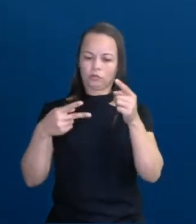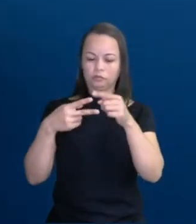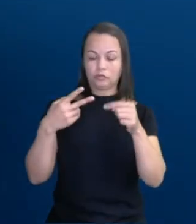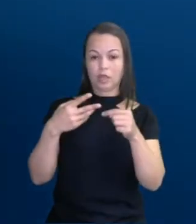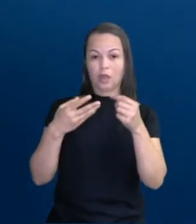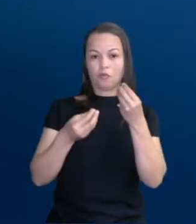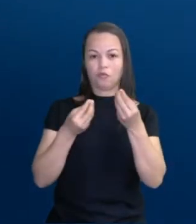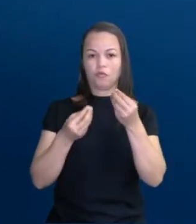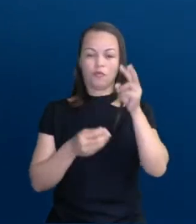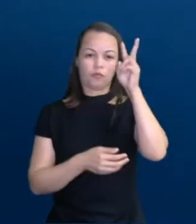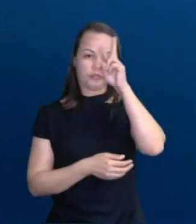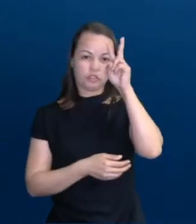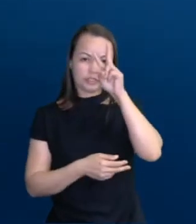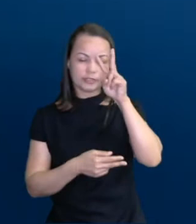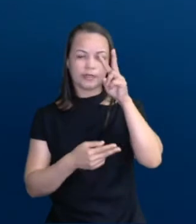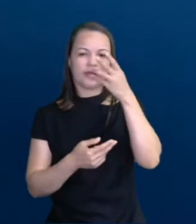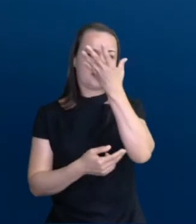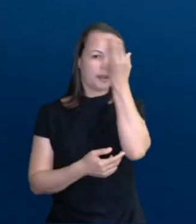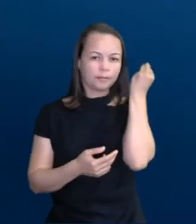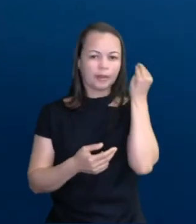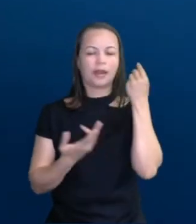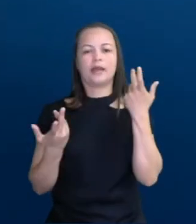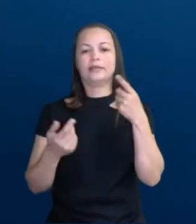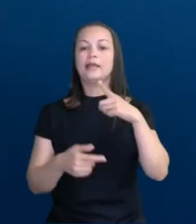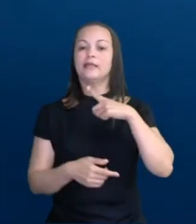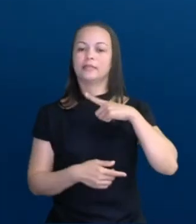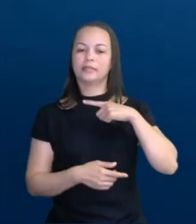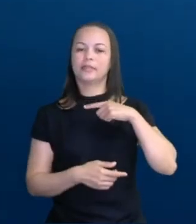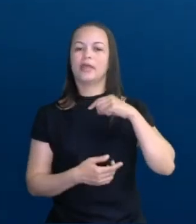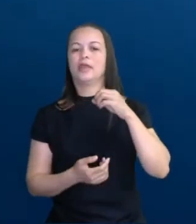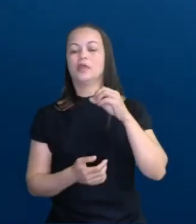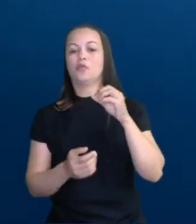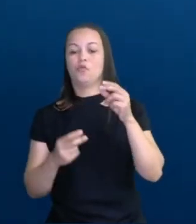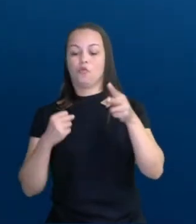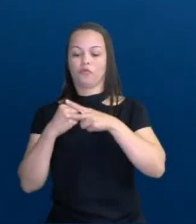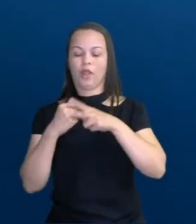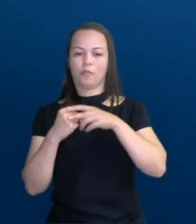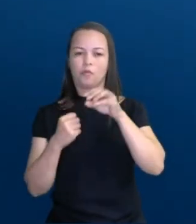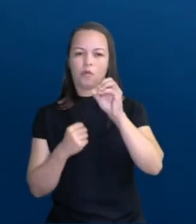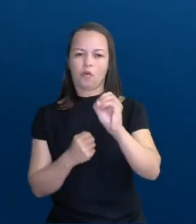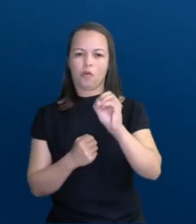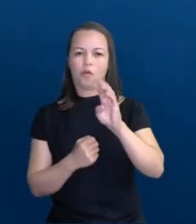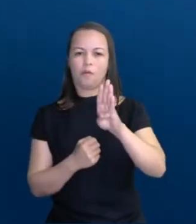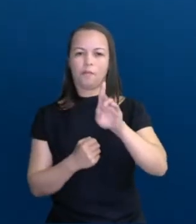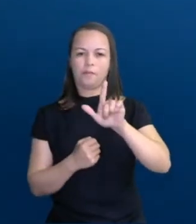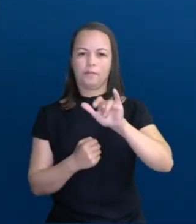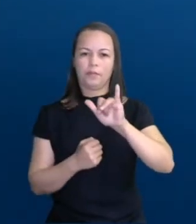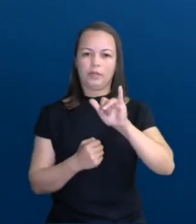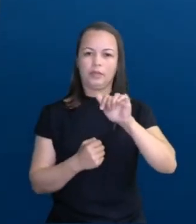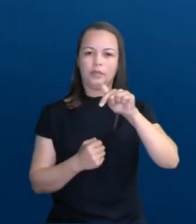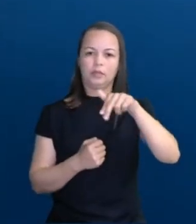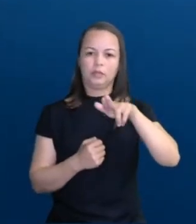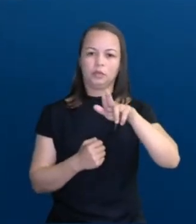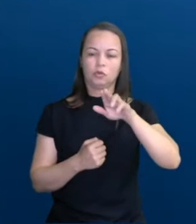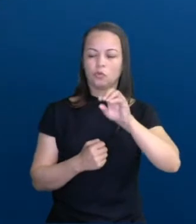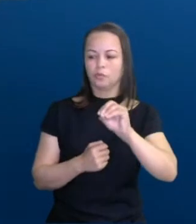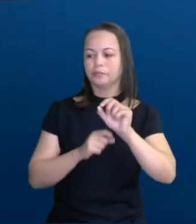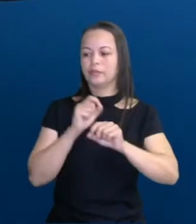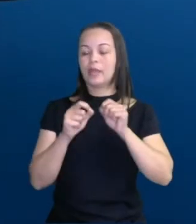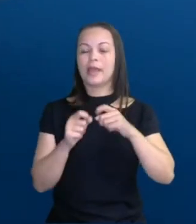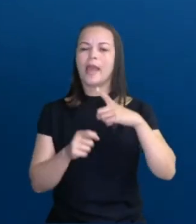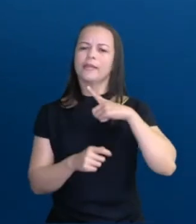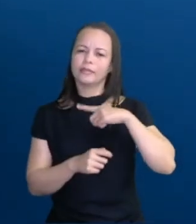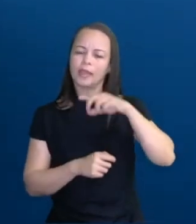aparecem acompanhados e pronomes oblíquos mim no caso Então nesse caso nós